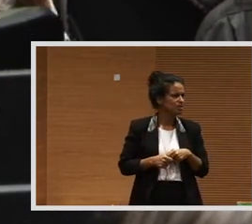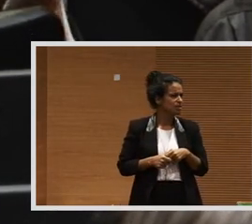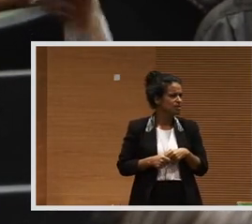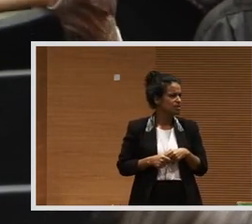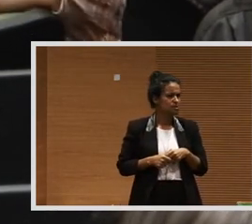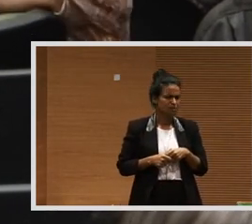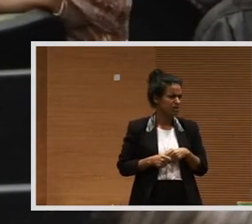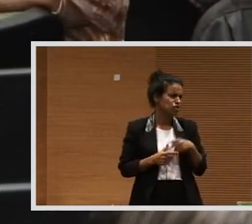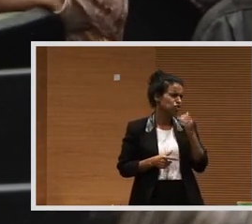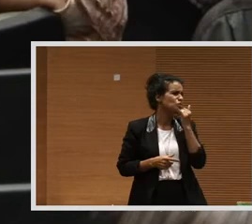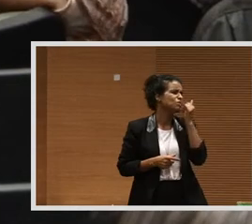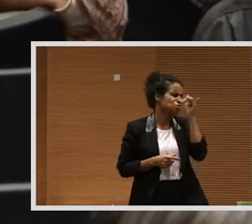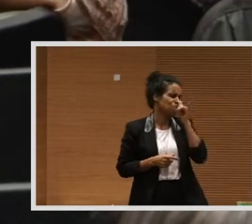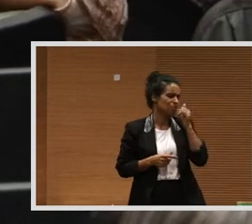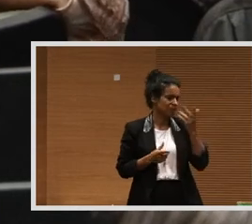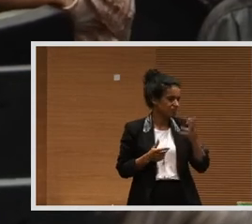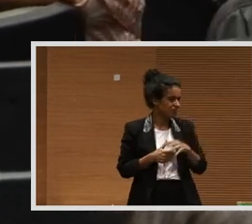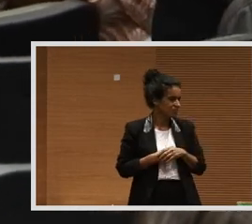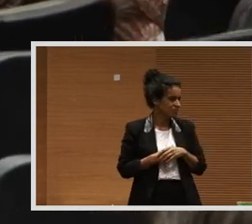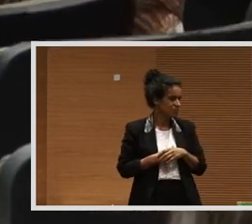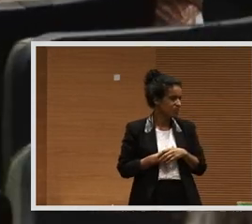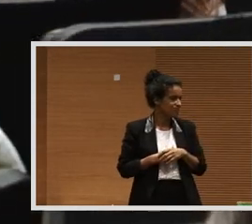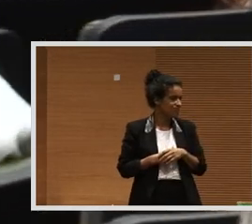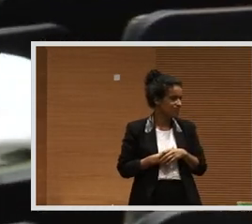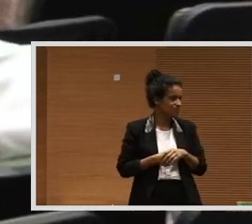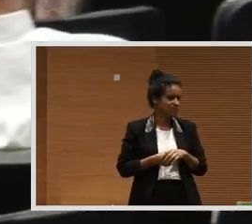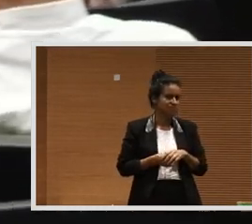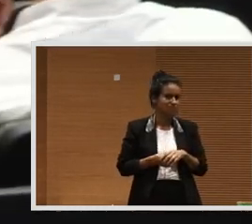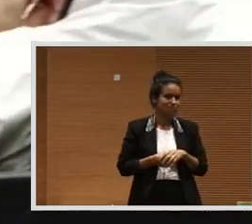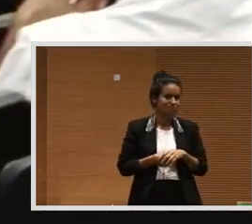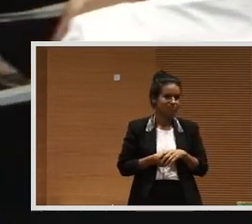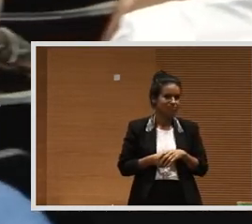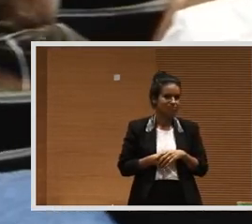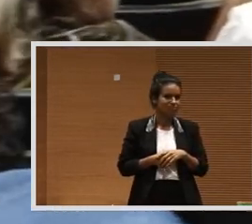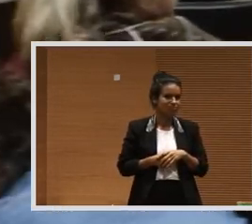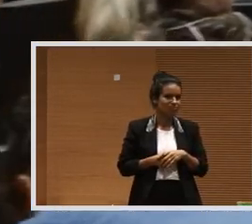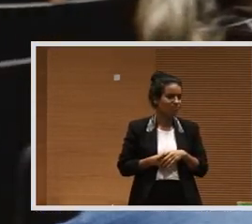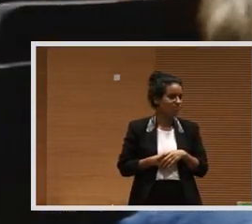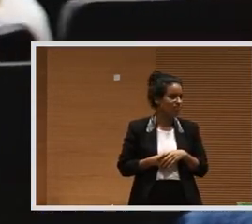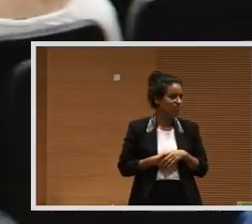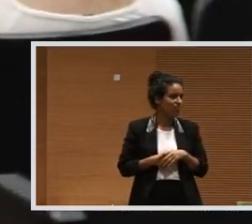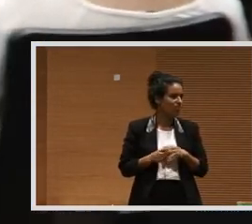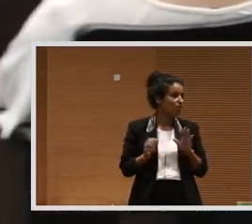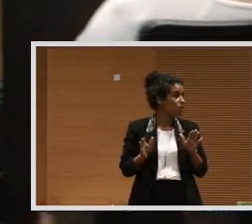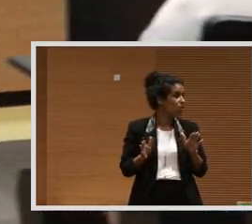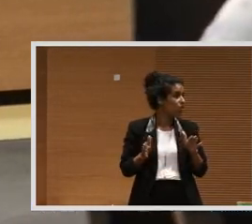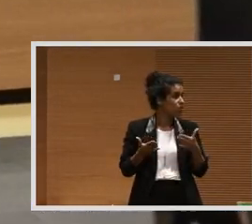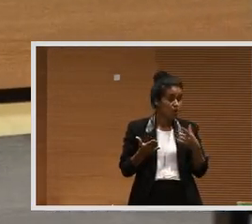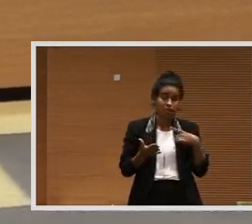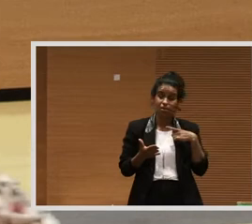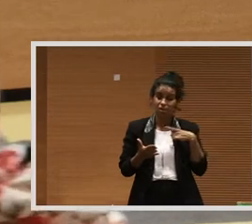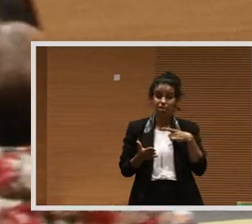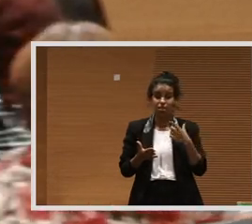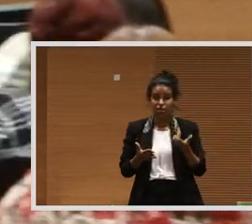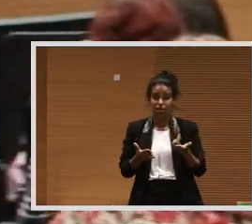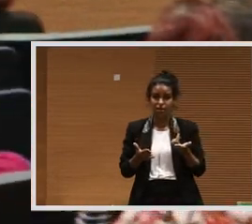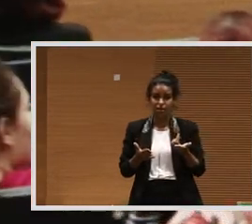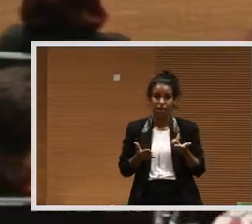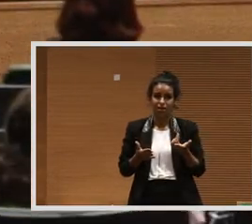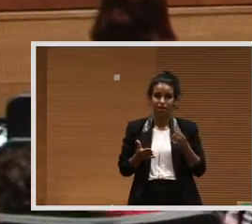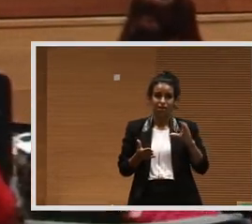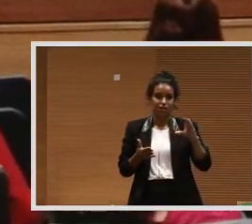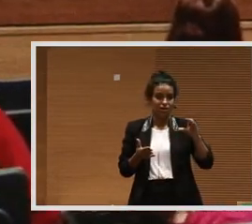sim. Não, acho que é importantíssimo esses desafios. E o quanto ainda, né, enquanto ainda os CAPs são